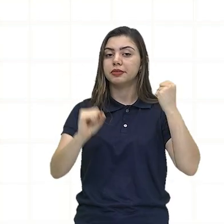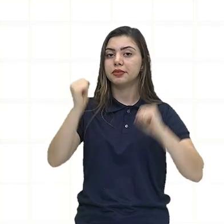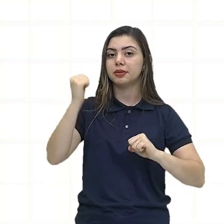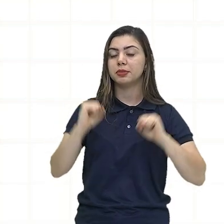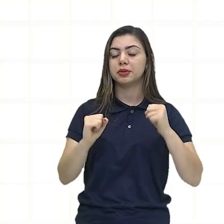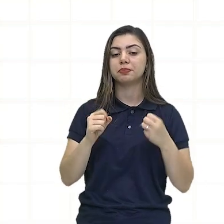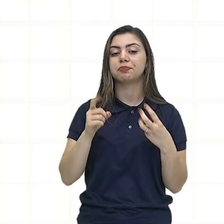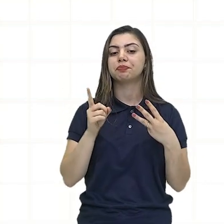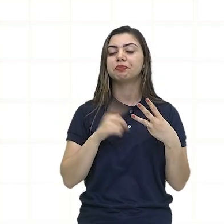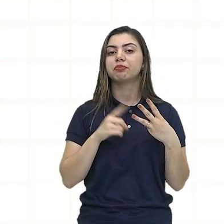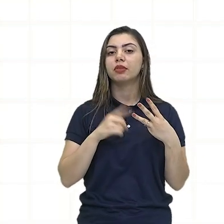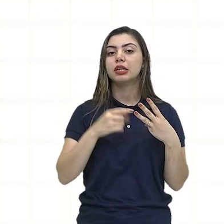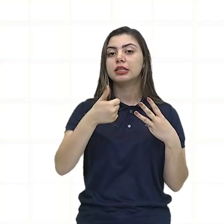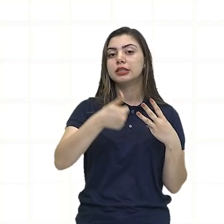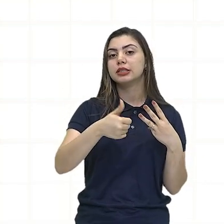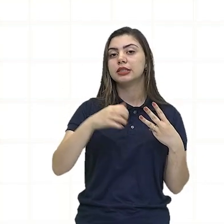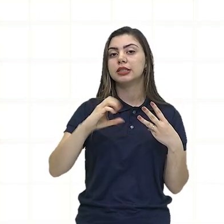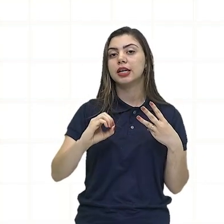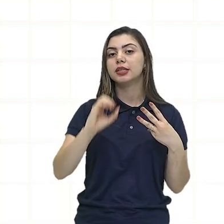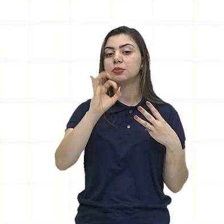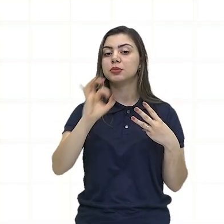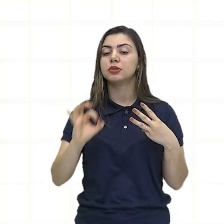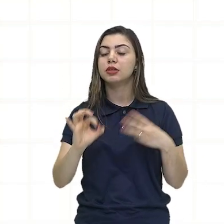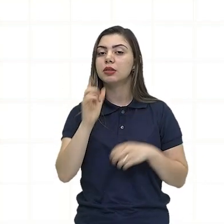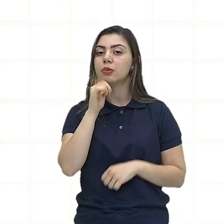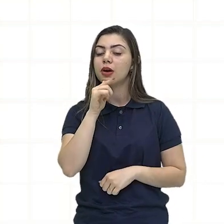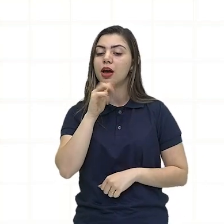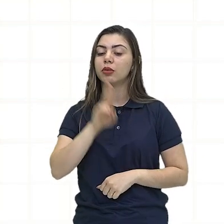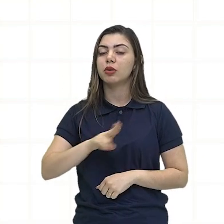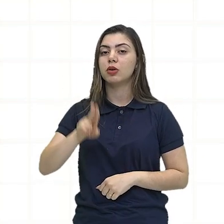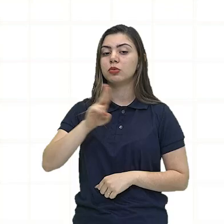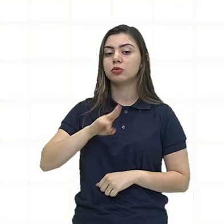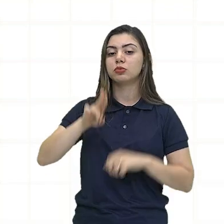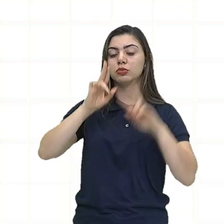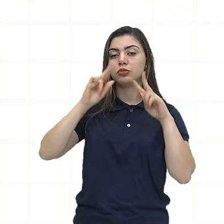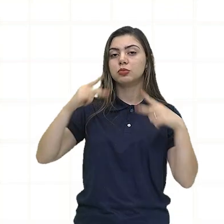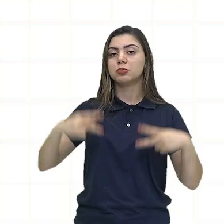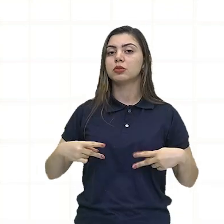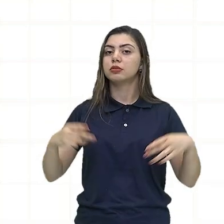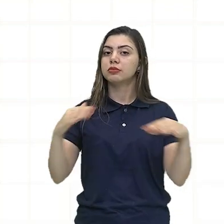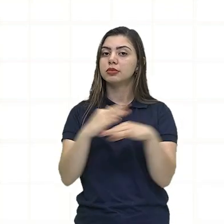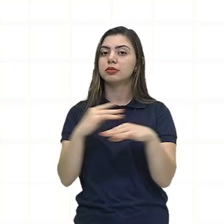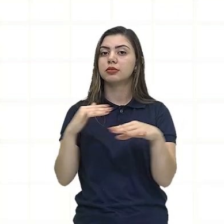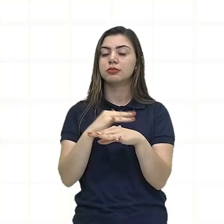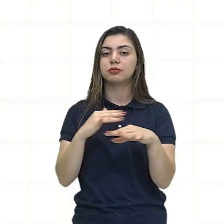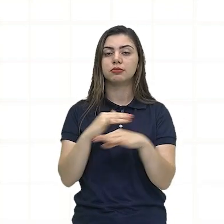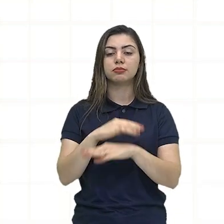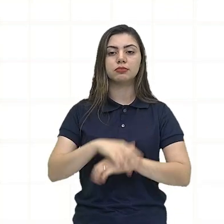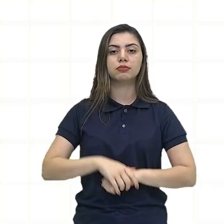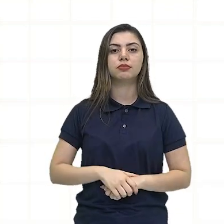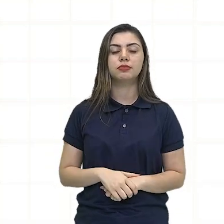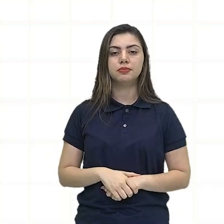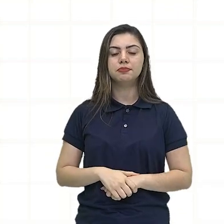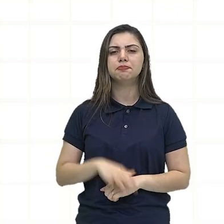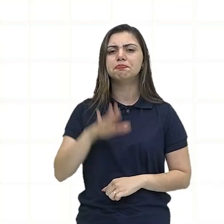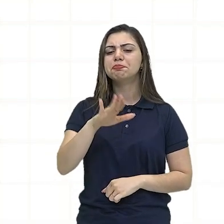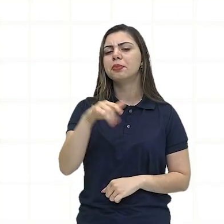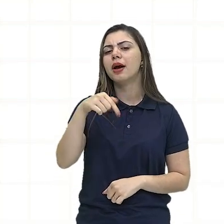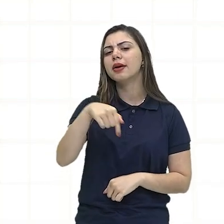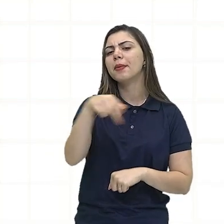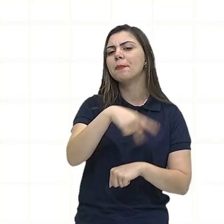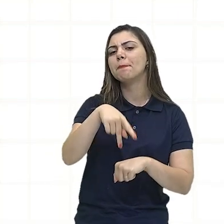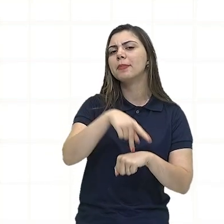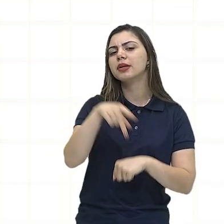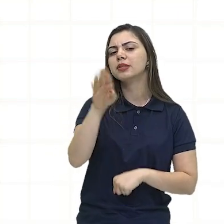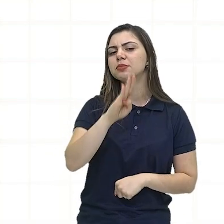apenas 10% que é de água utilizada para o abastecimento da população. E o Brasil, ele